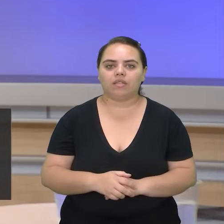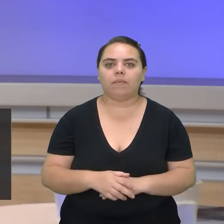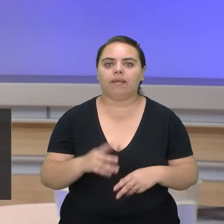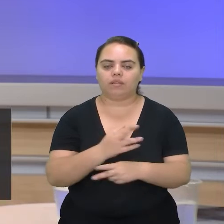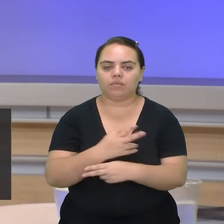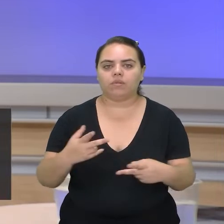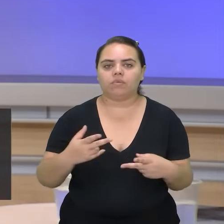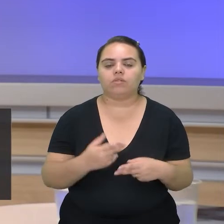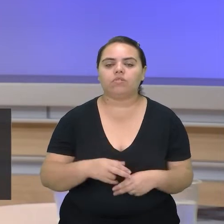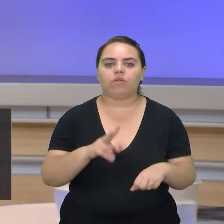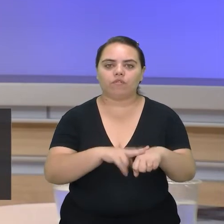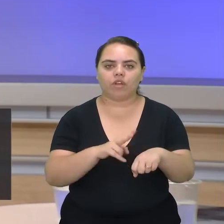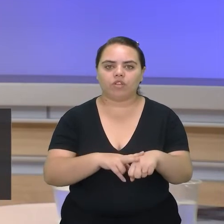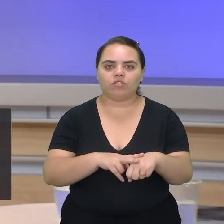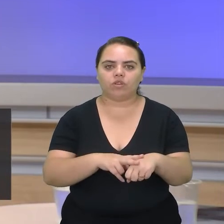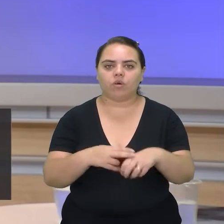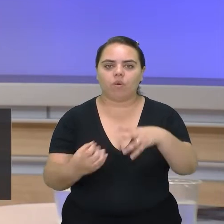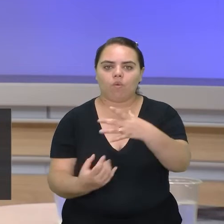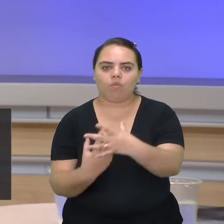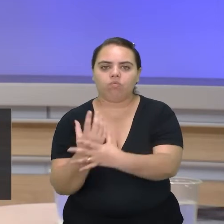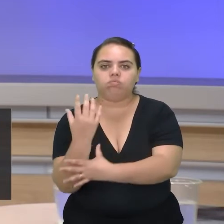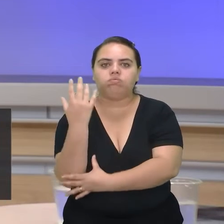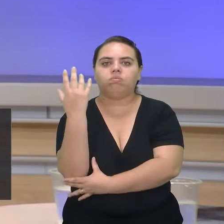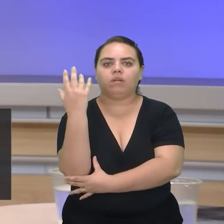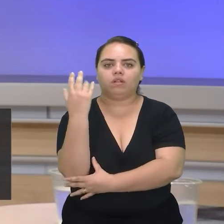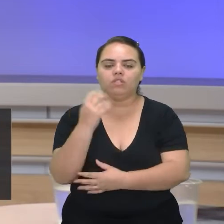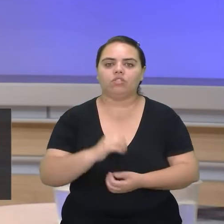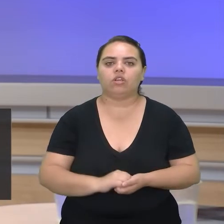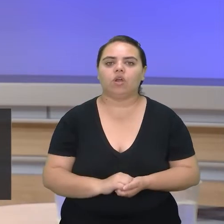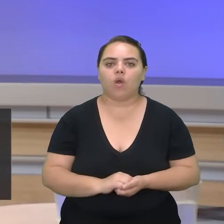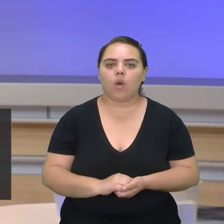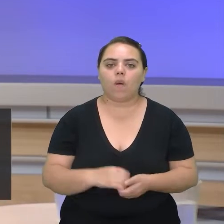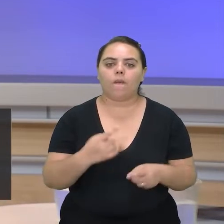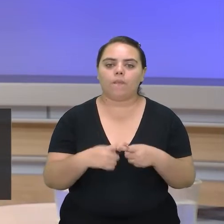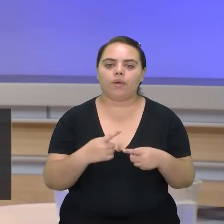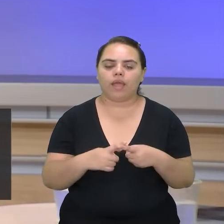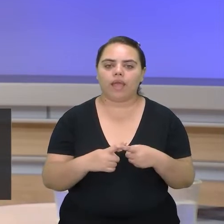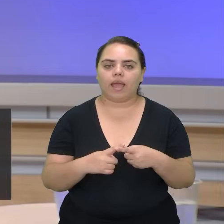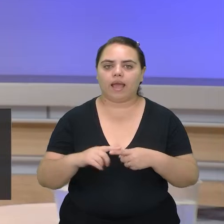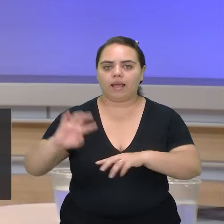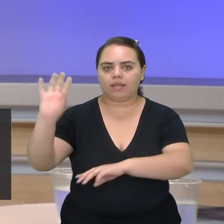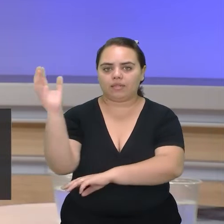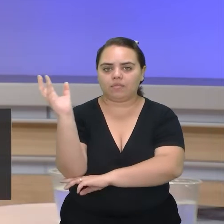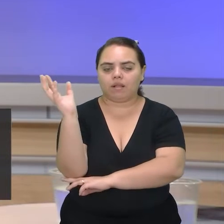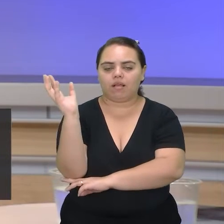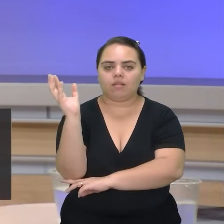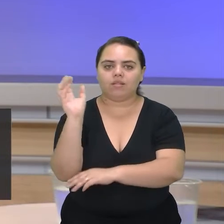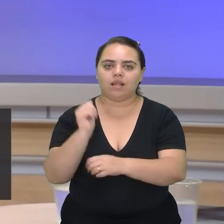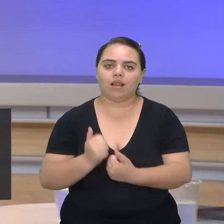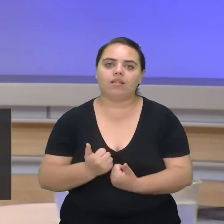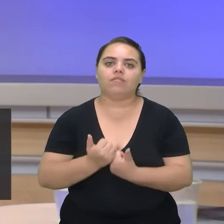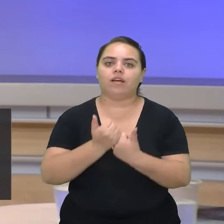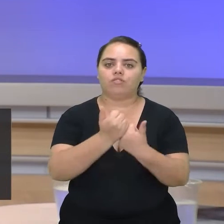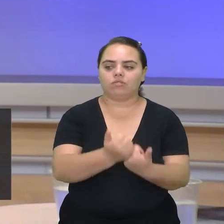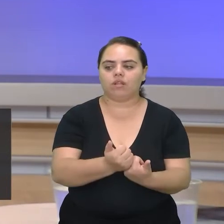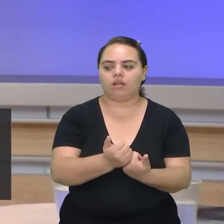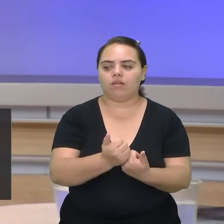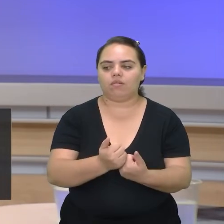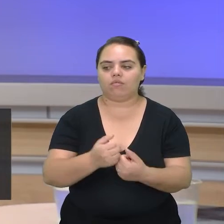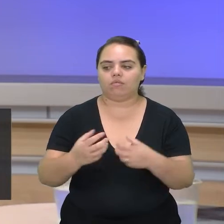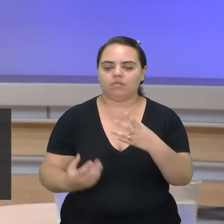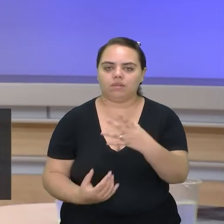verde no plantio com as árvores. Então, a gente semeia que essas plantas, elas contribuem para o crescimento das árvores,